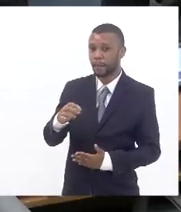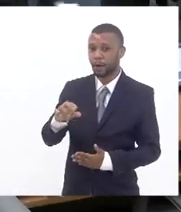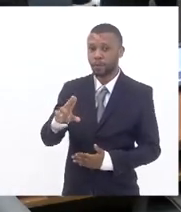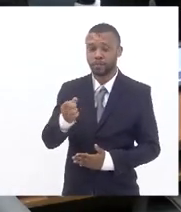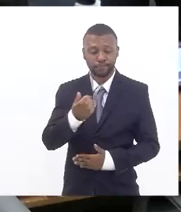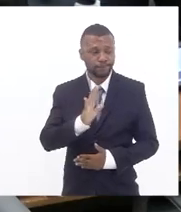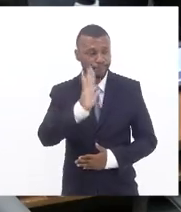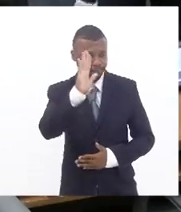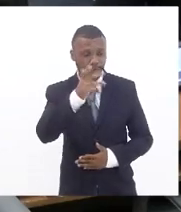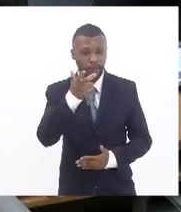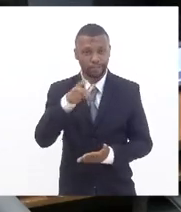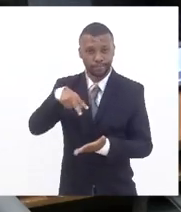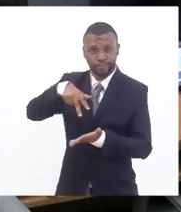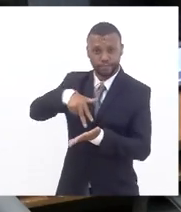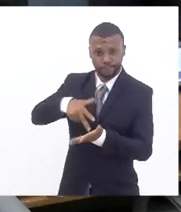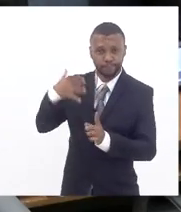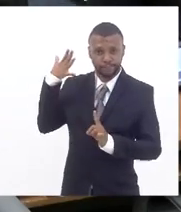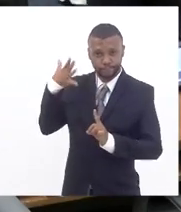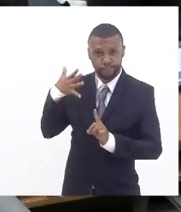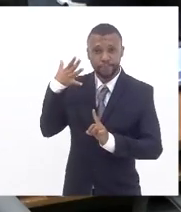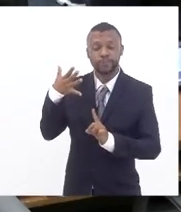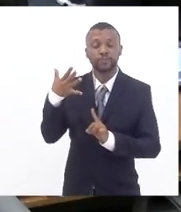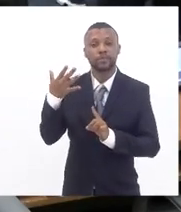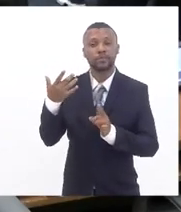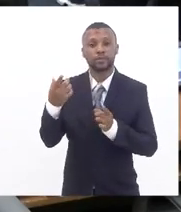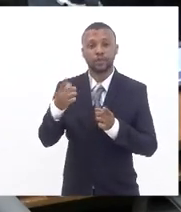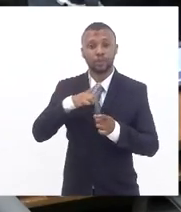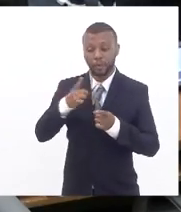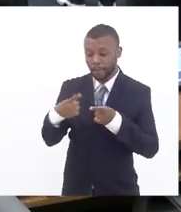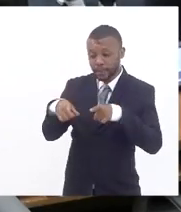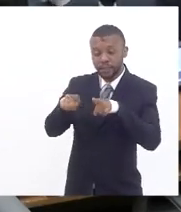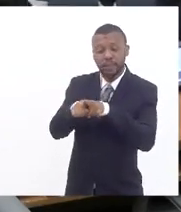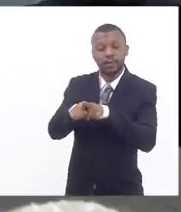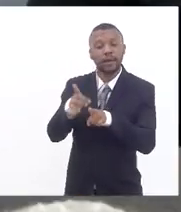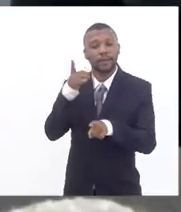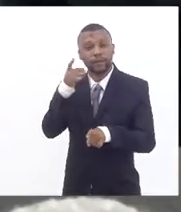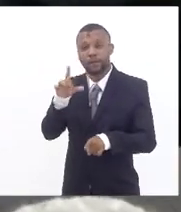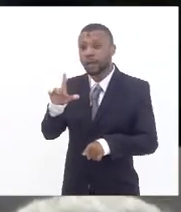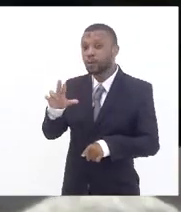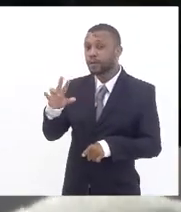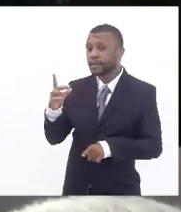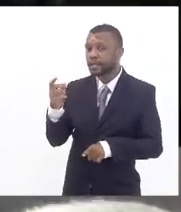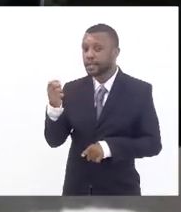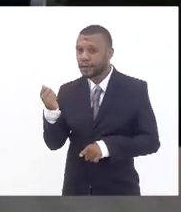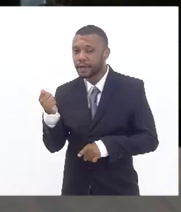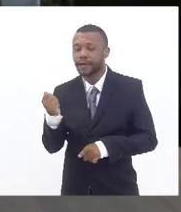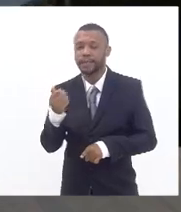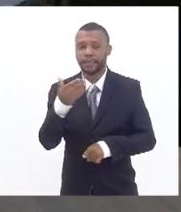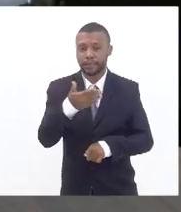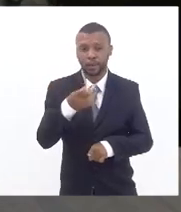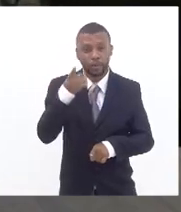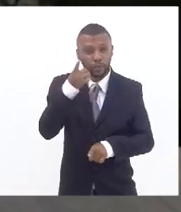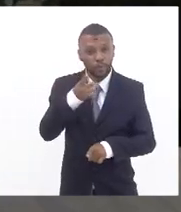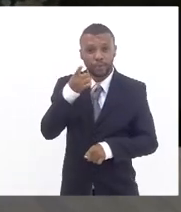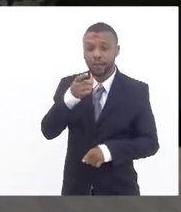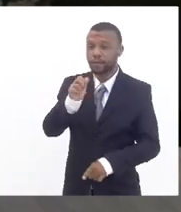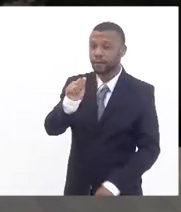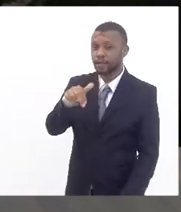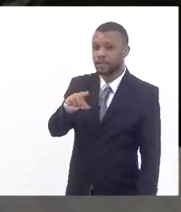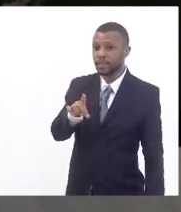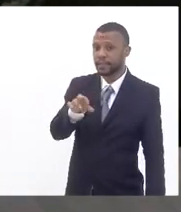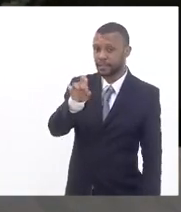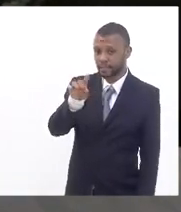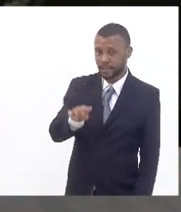desse projeto, junto com a deputada Lucinha e o deputado André Siciliano. E